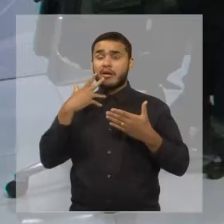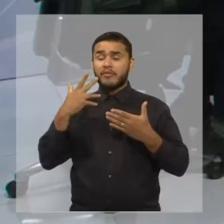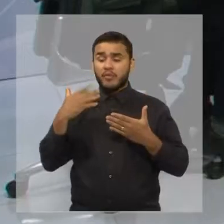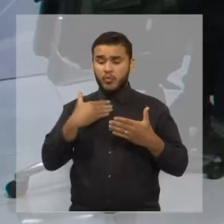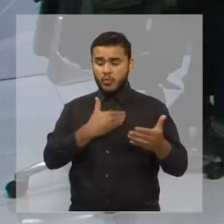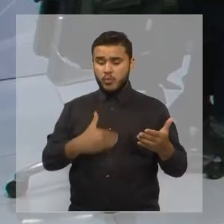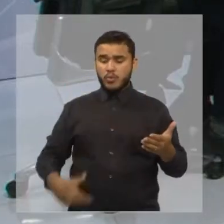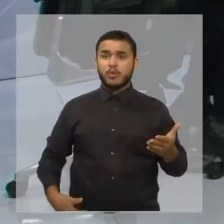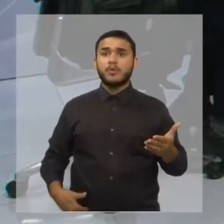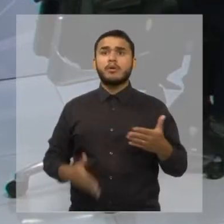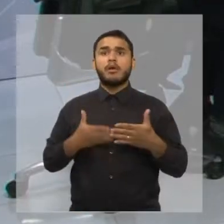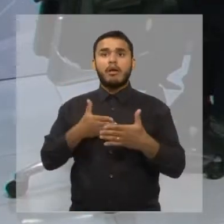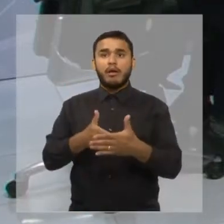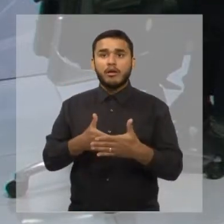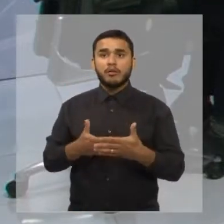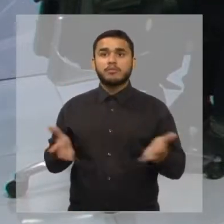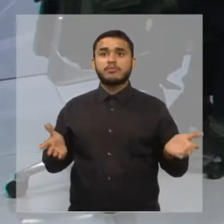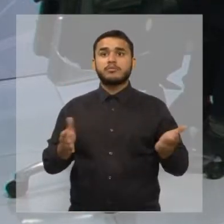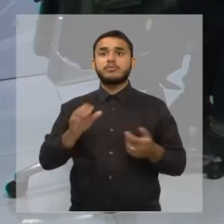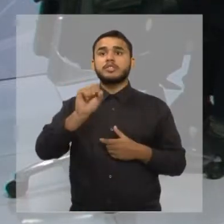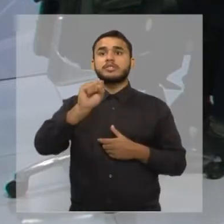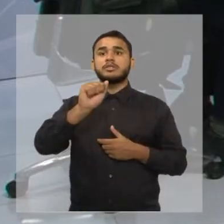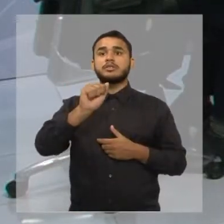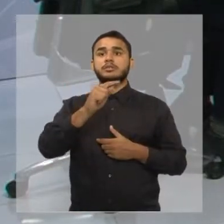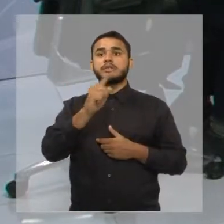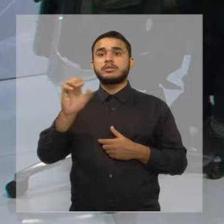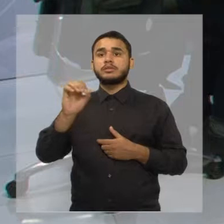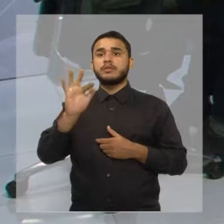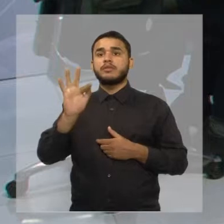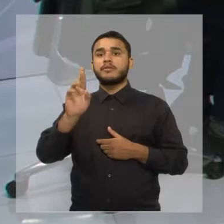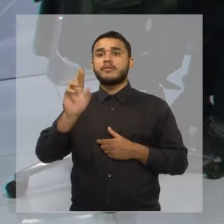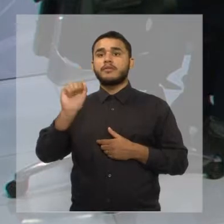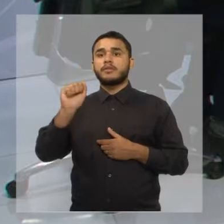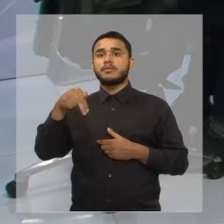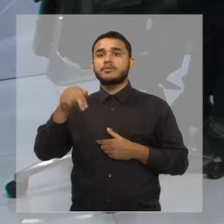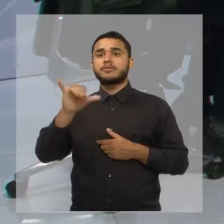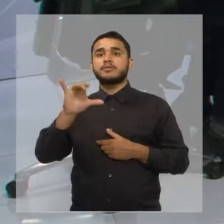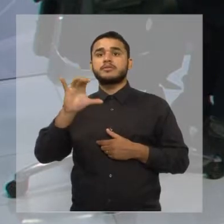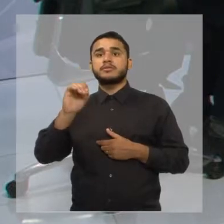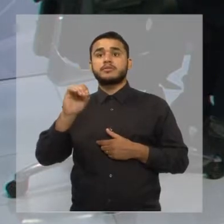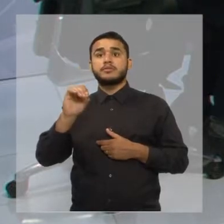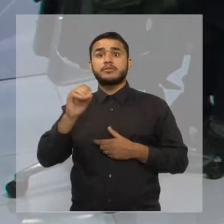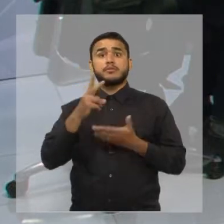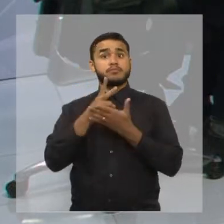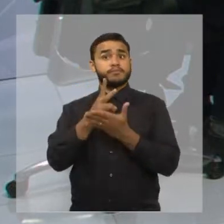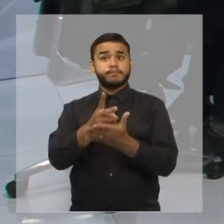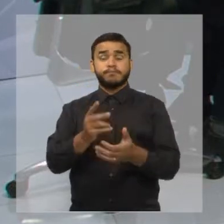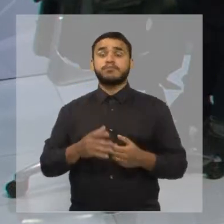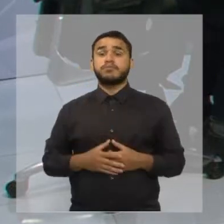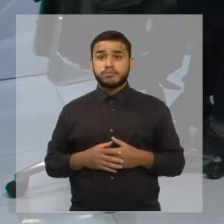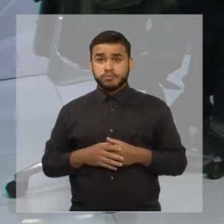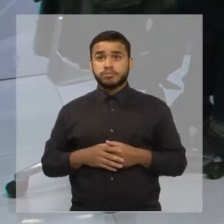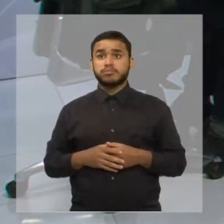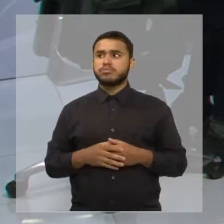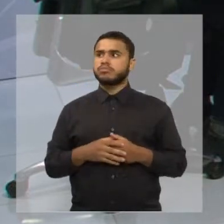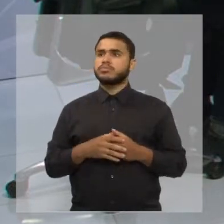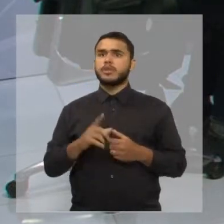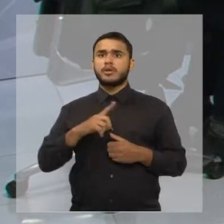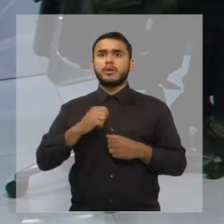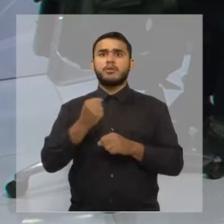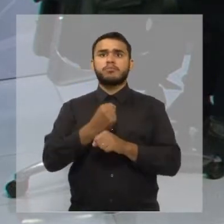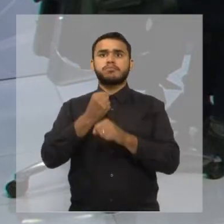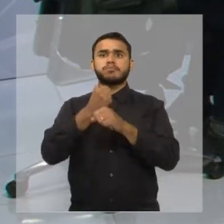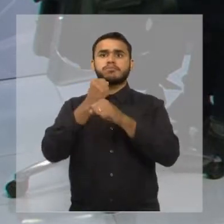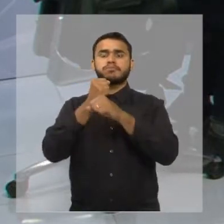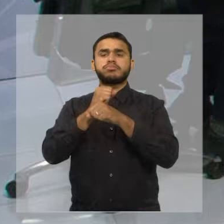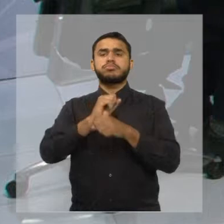aí a transposição do São Francisco de vento em popa, né? Está aí uma porção de obras rodoviárias no Nordeste andando. E tem